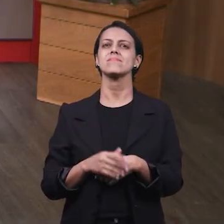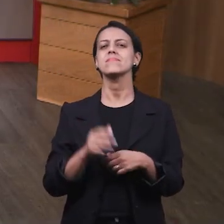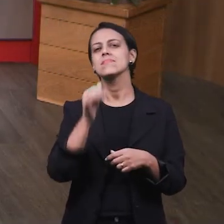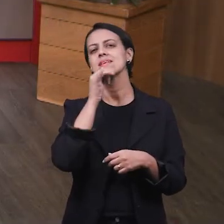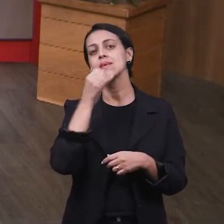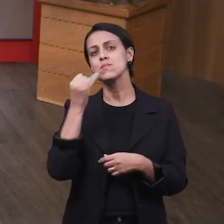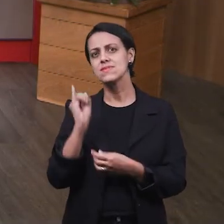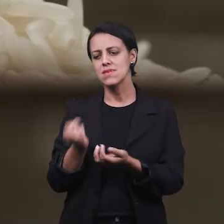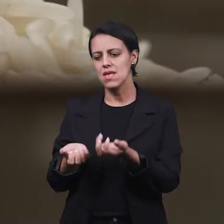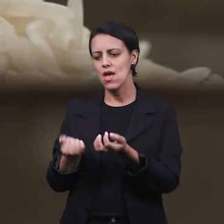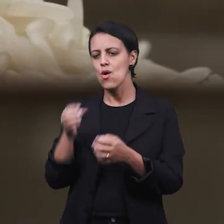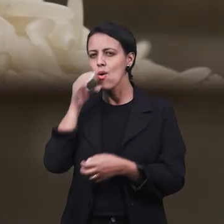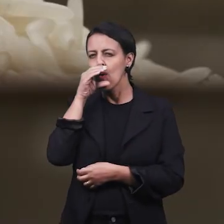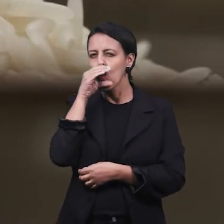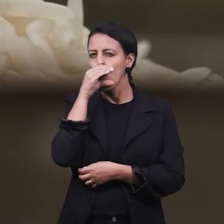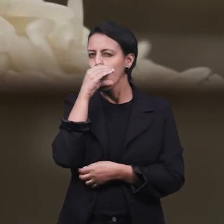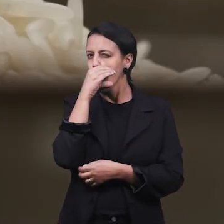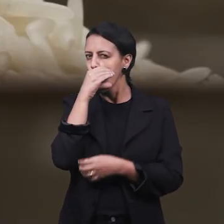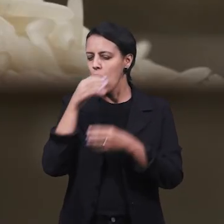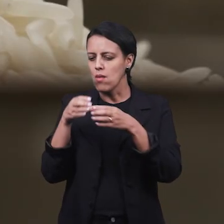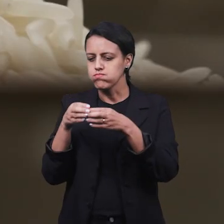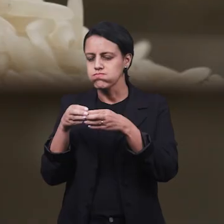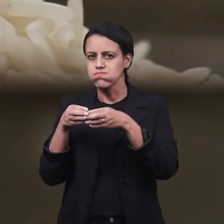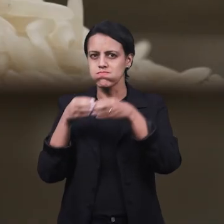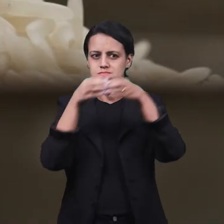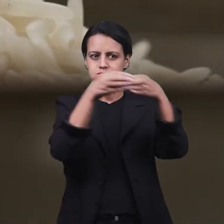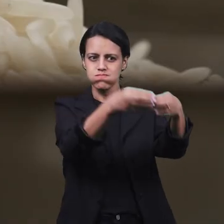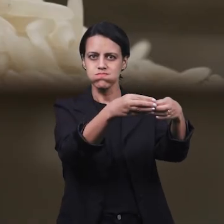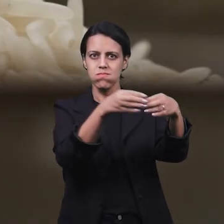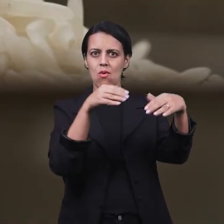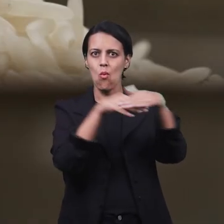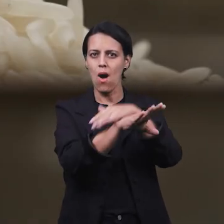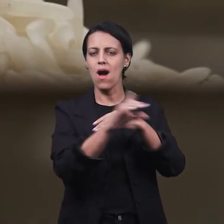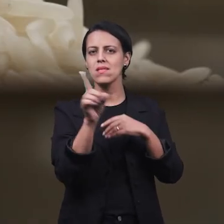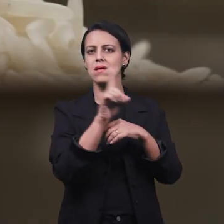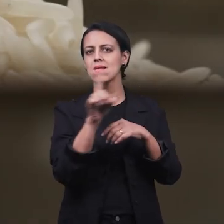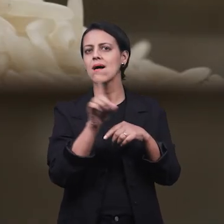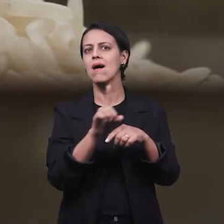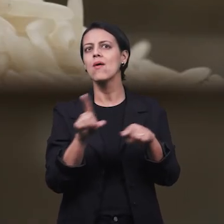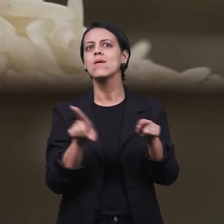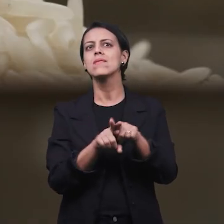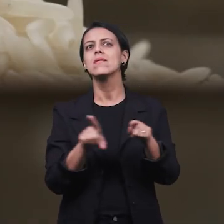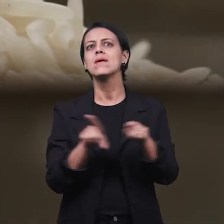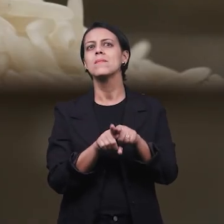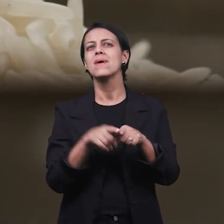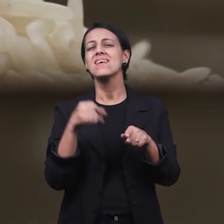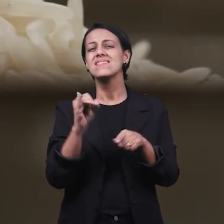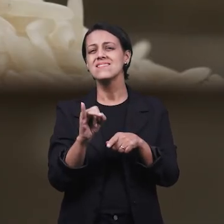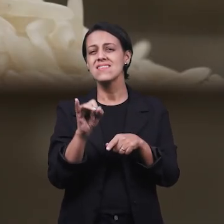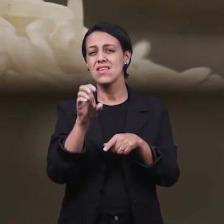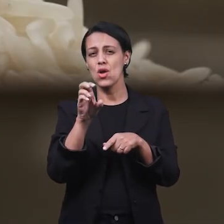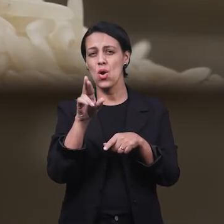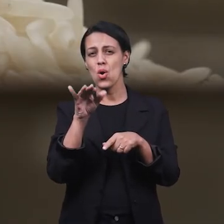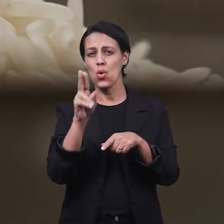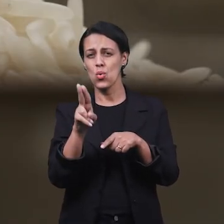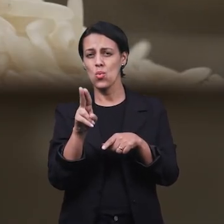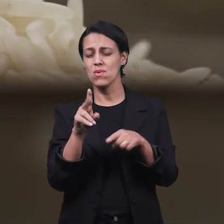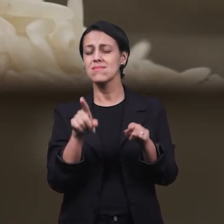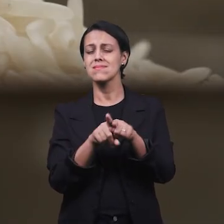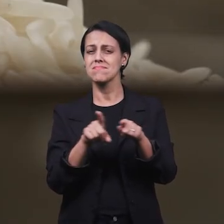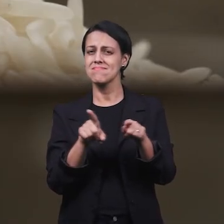alimentos quentes na geladeira em alimentos crus. O choque térmico ele causa rachadura nas folhas e nas